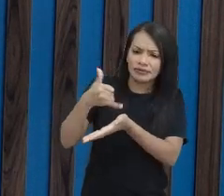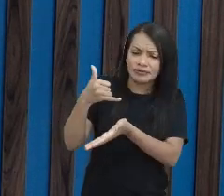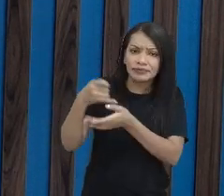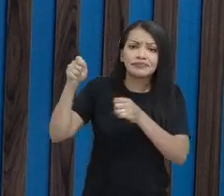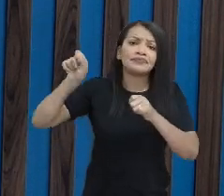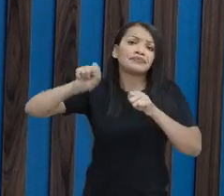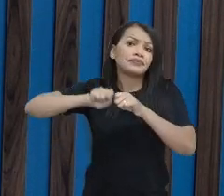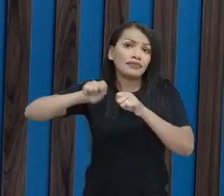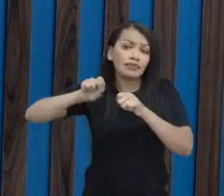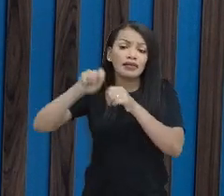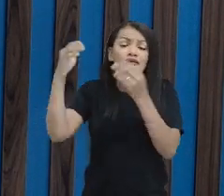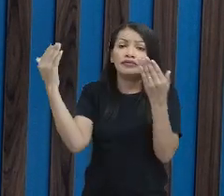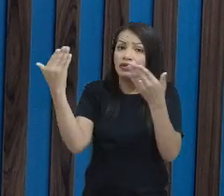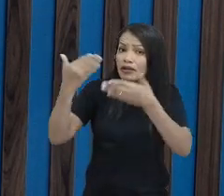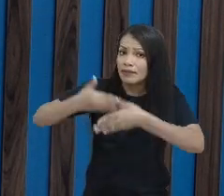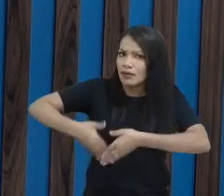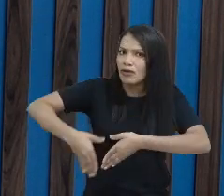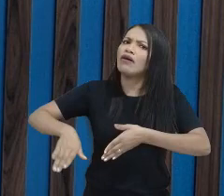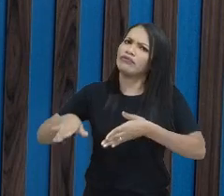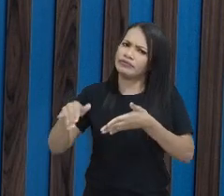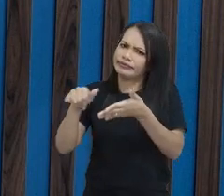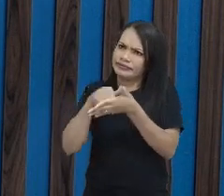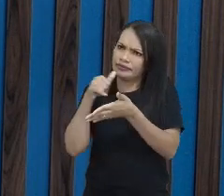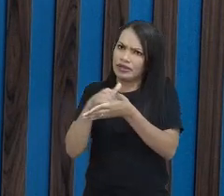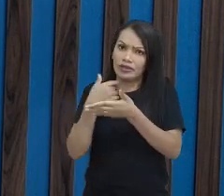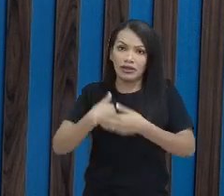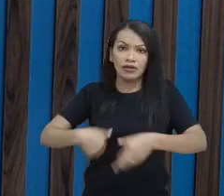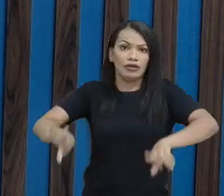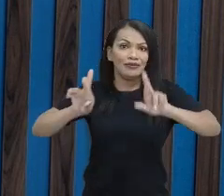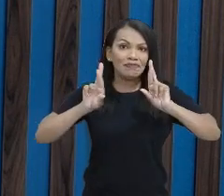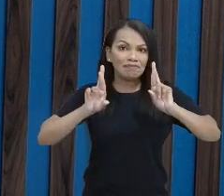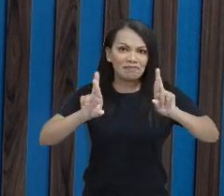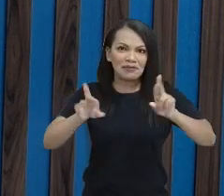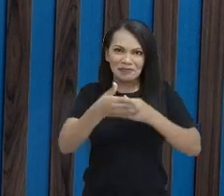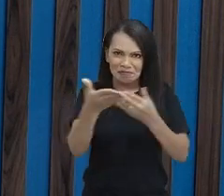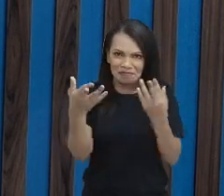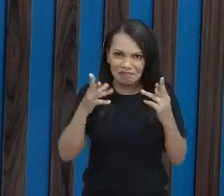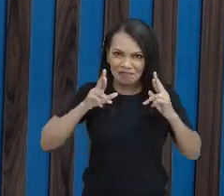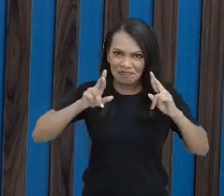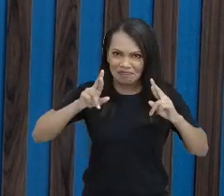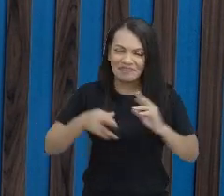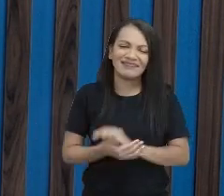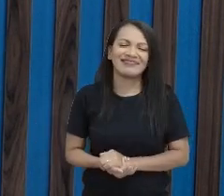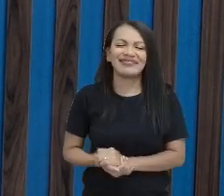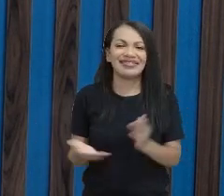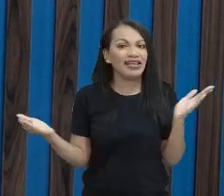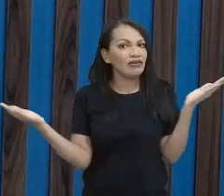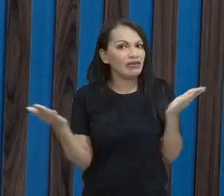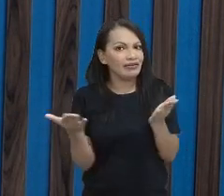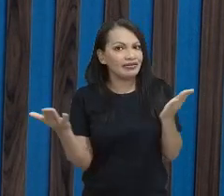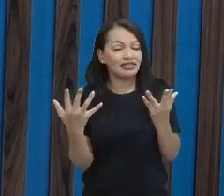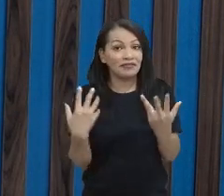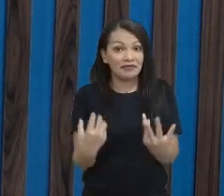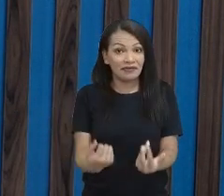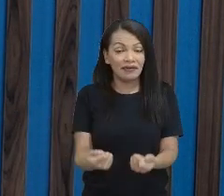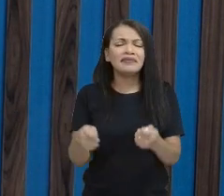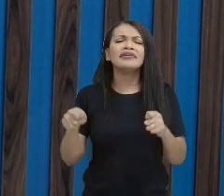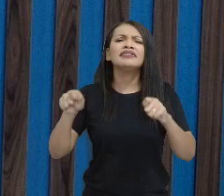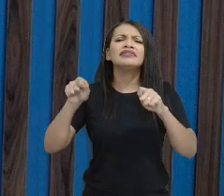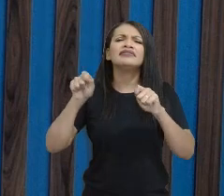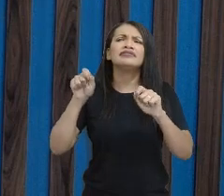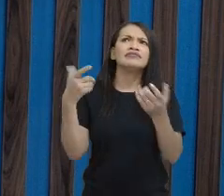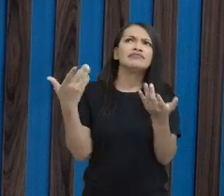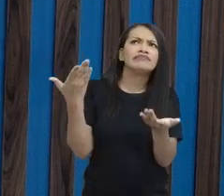as provas, se inscrevam e, dedinhos cruzados, Isso. Hoje a gente vai estudar um pouco o que é paródia.